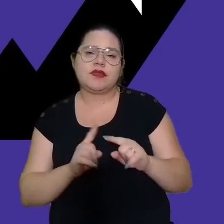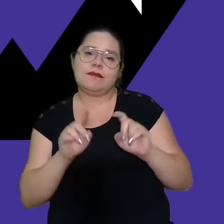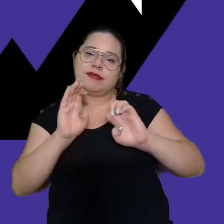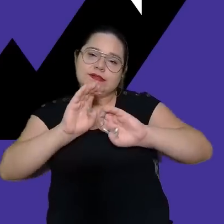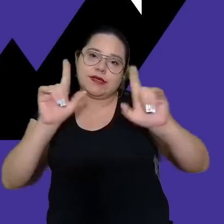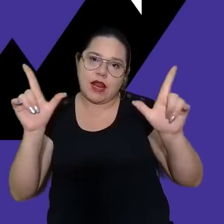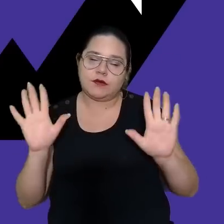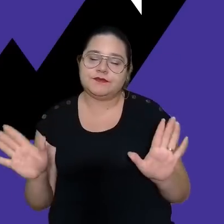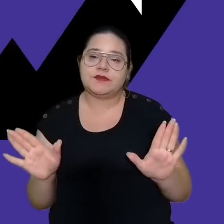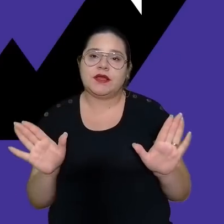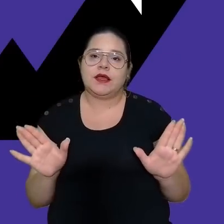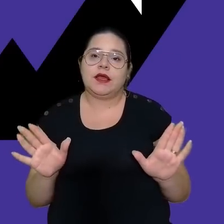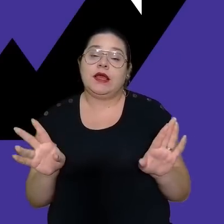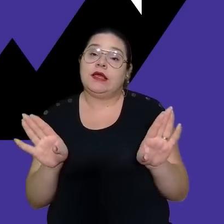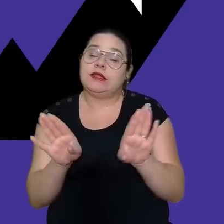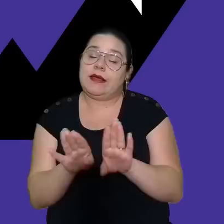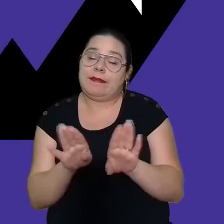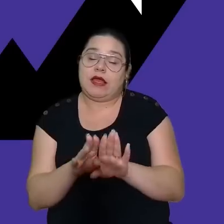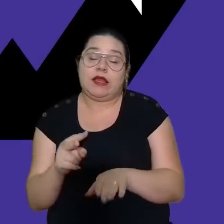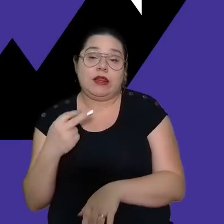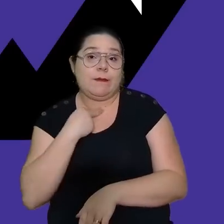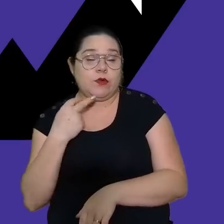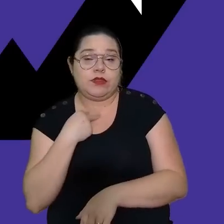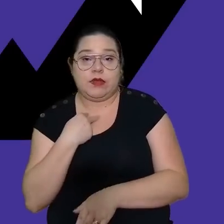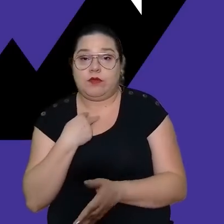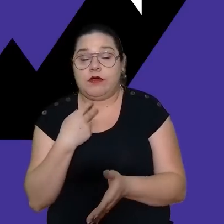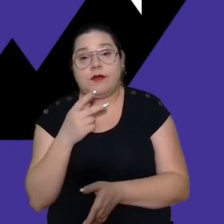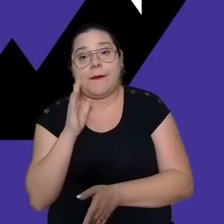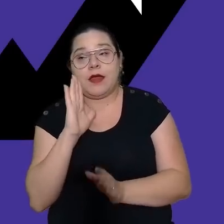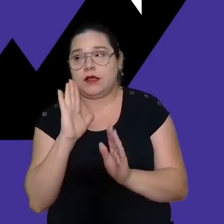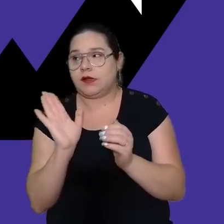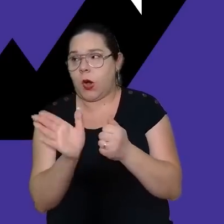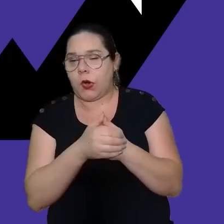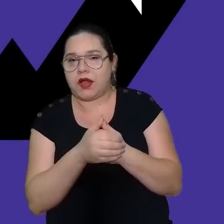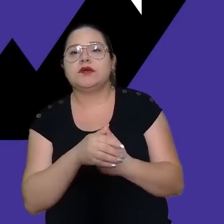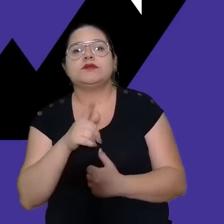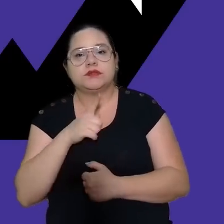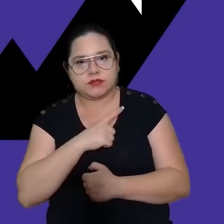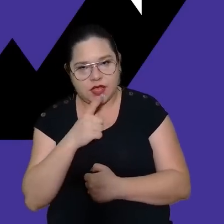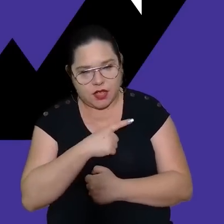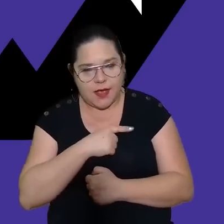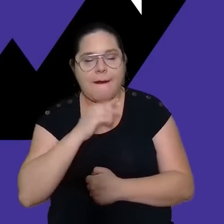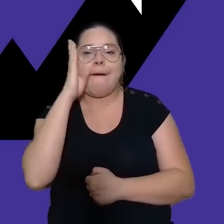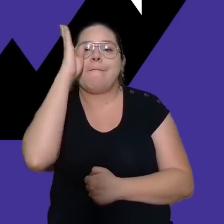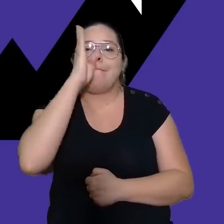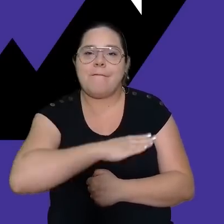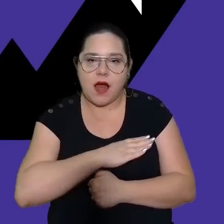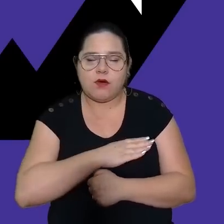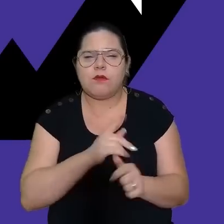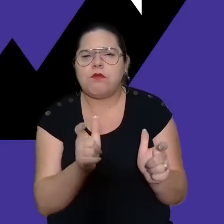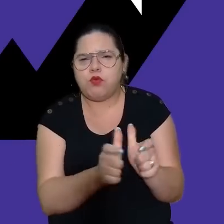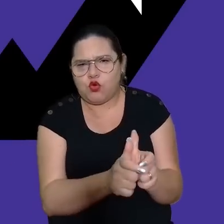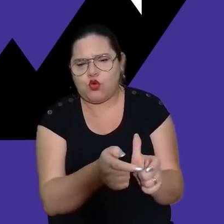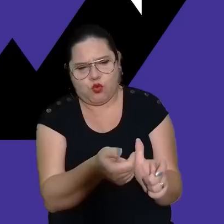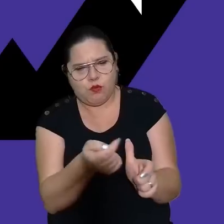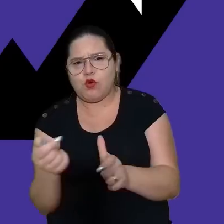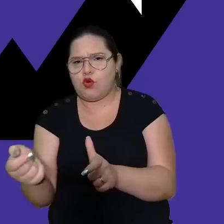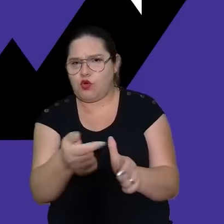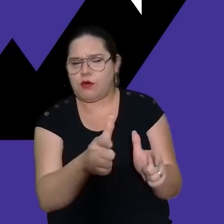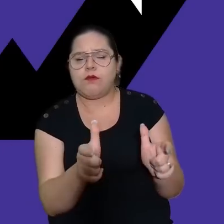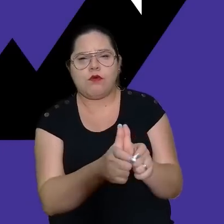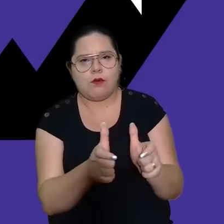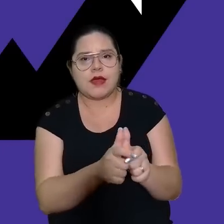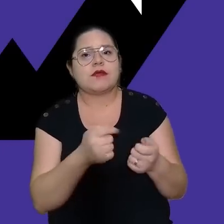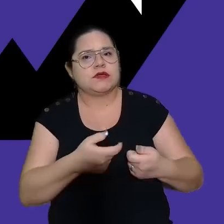tapar o sol com a peneira. Existem alguns maus produtores, que é a extrema minoria, que realmente tem que ser combatido. Eu